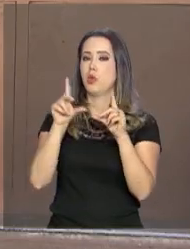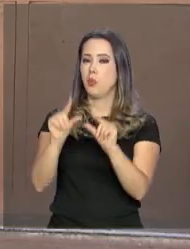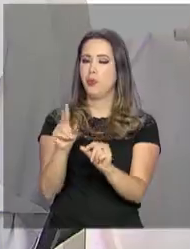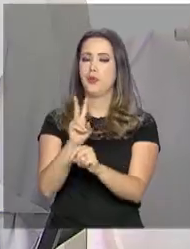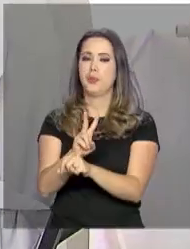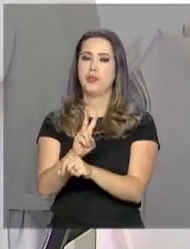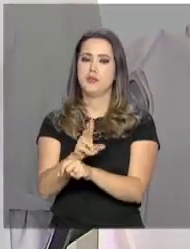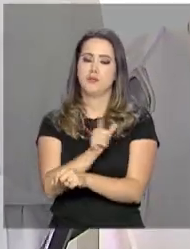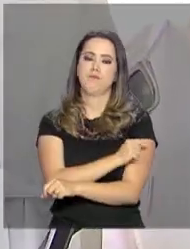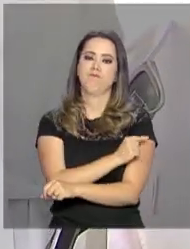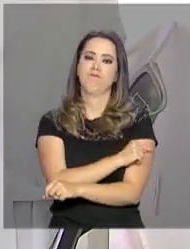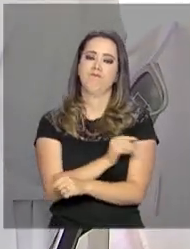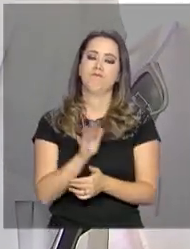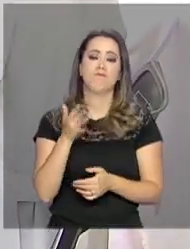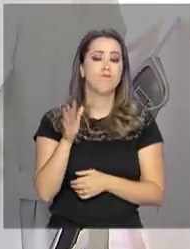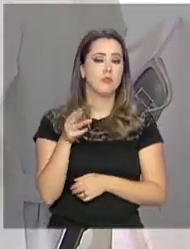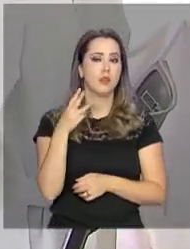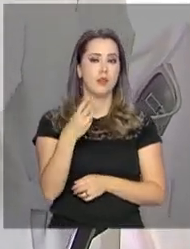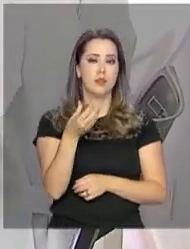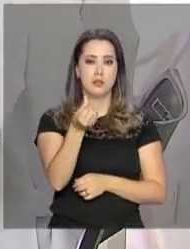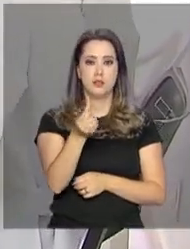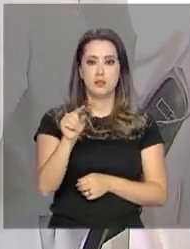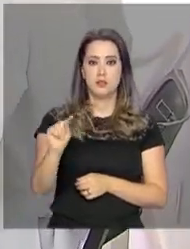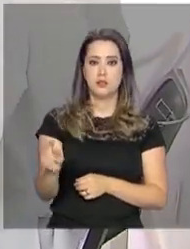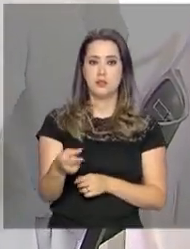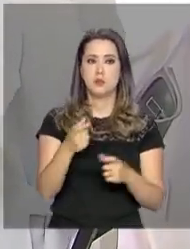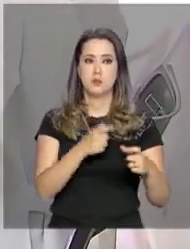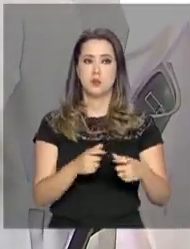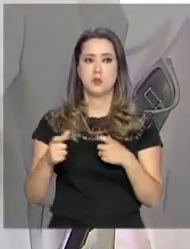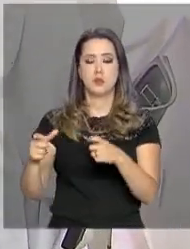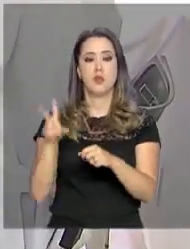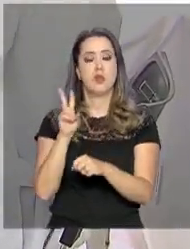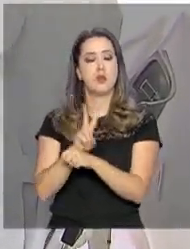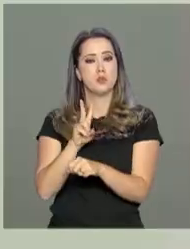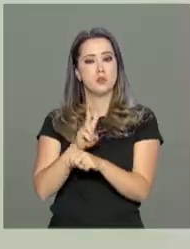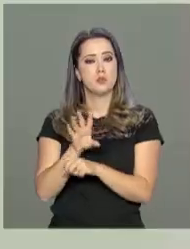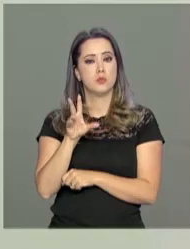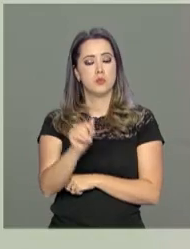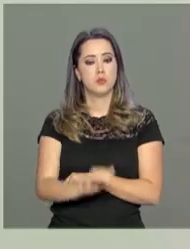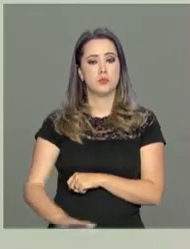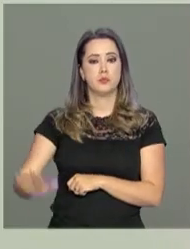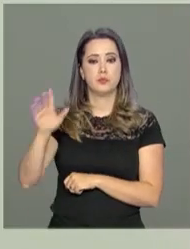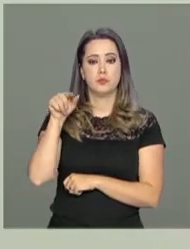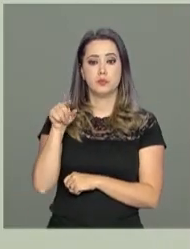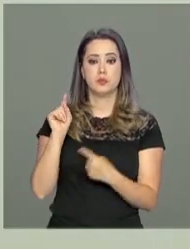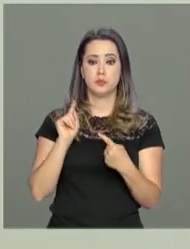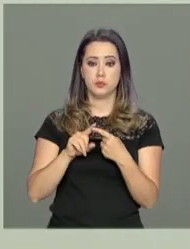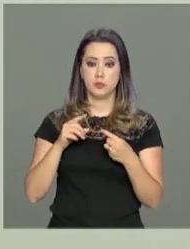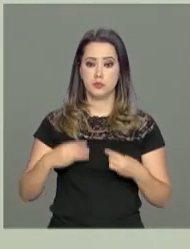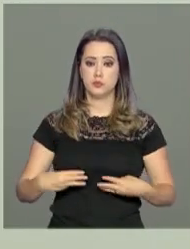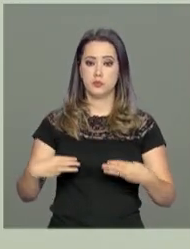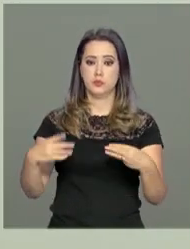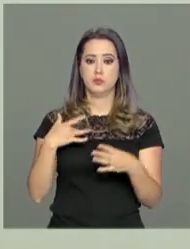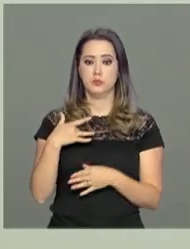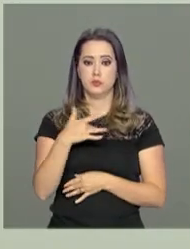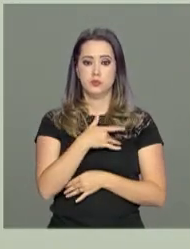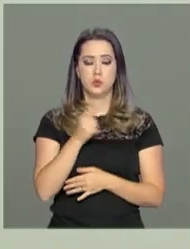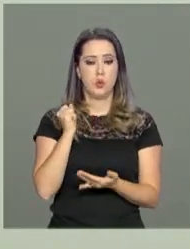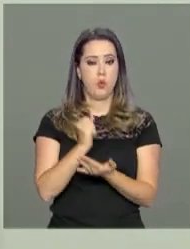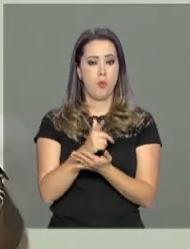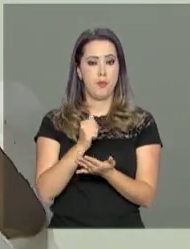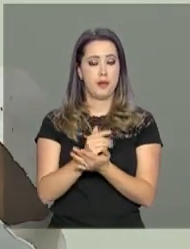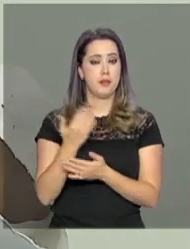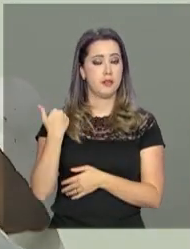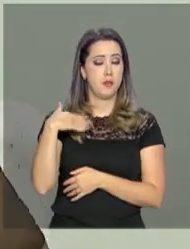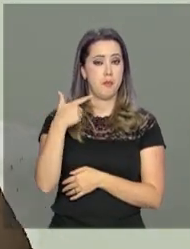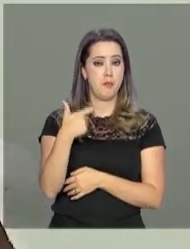doença são cerca de 36 mil salas de vacinação em todo o país de acordo com o ministério da saúde foram adquiridas